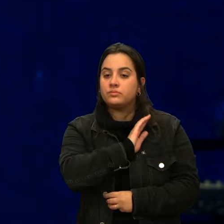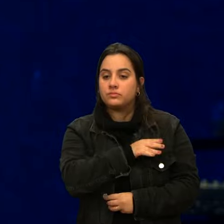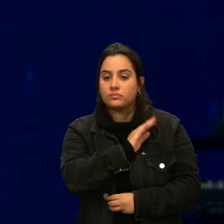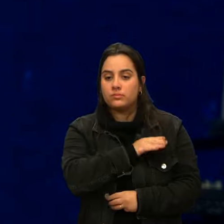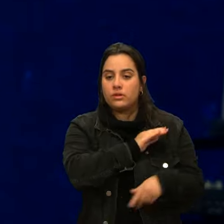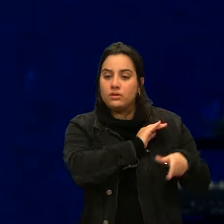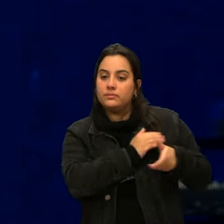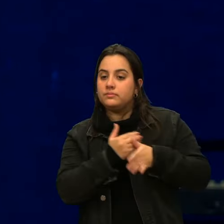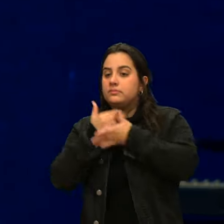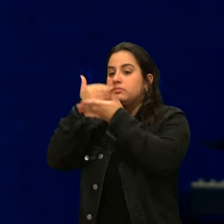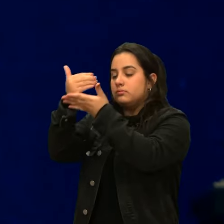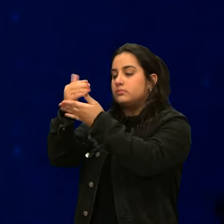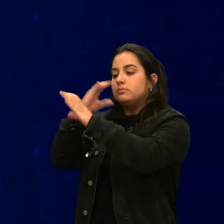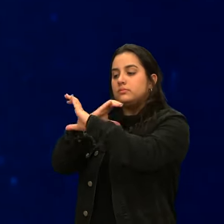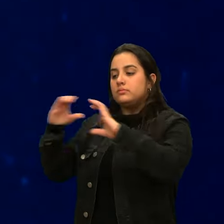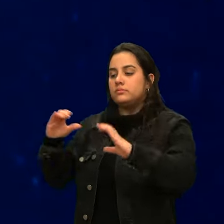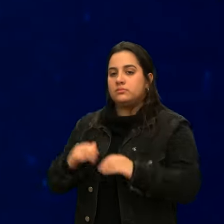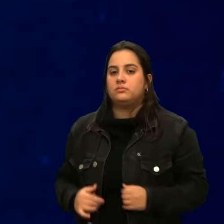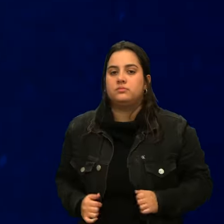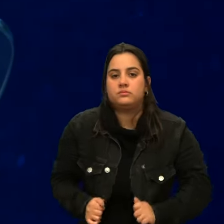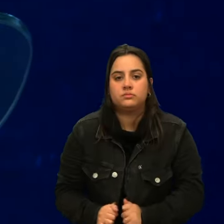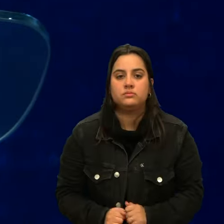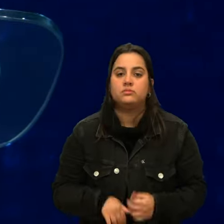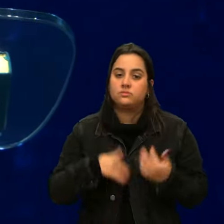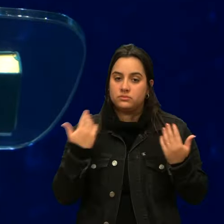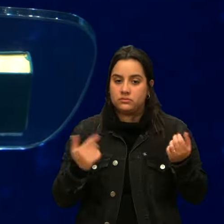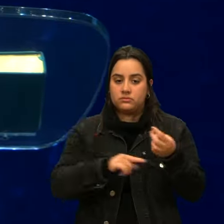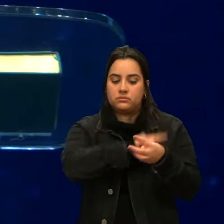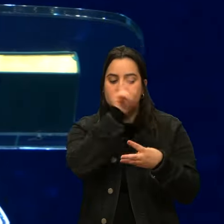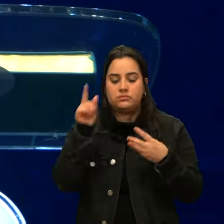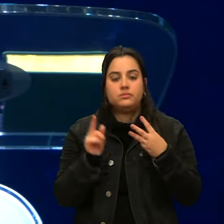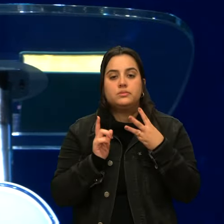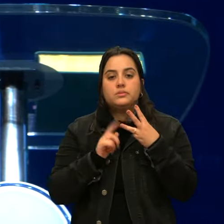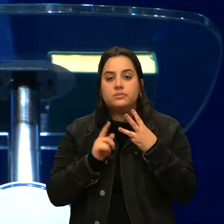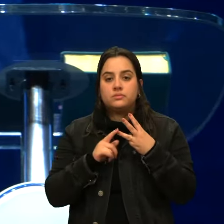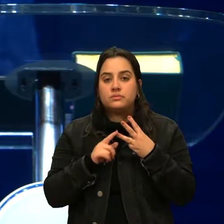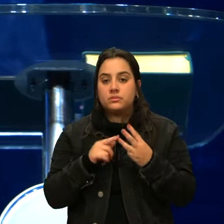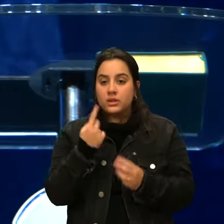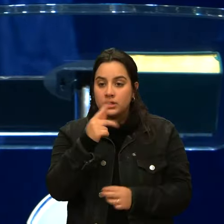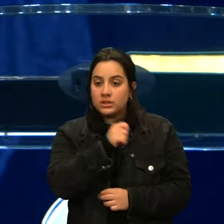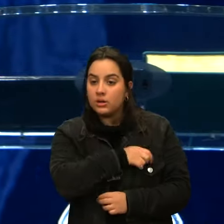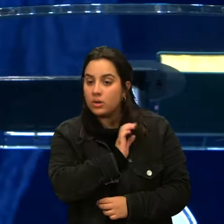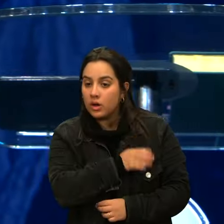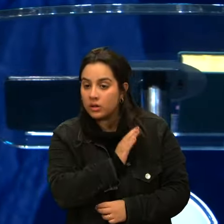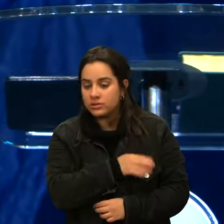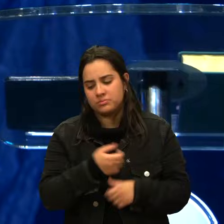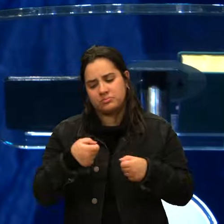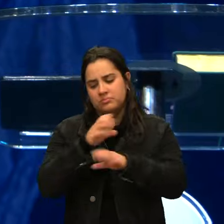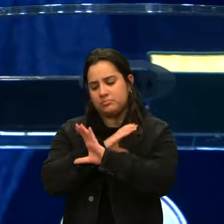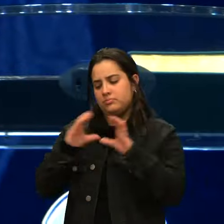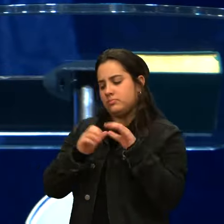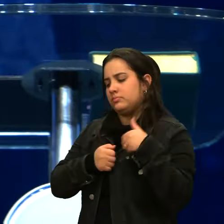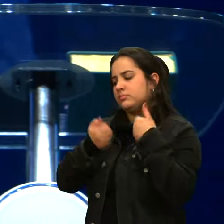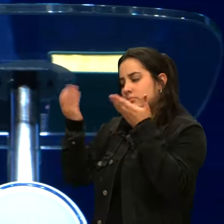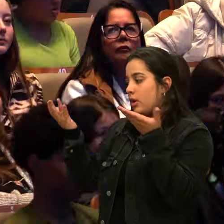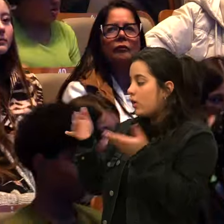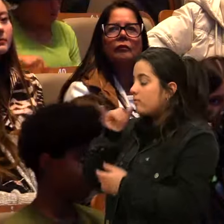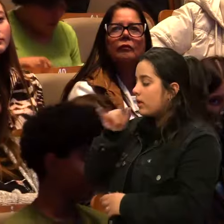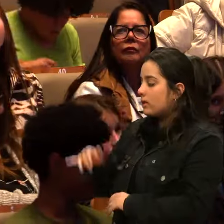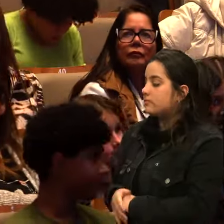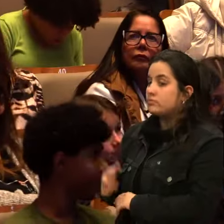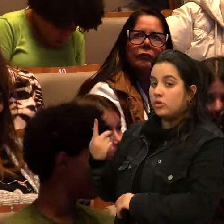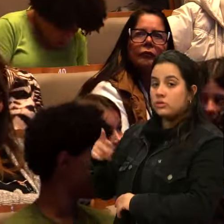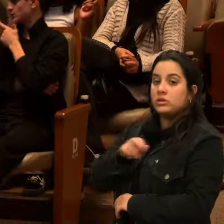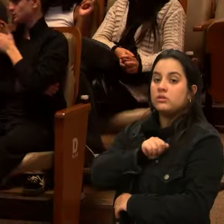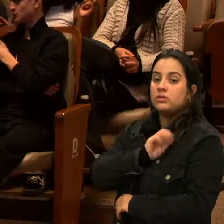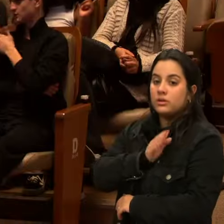por completo. Então, o terceiro ponto é, entregue seu coração por completo. Vira aí para a pessoa do seu lado, fala para ela, entregue seu